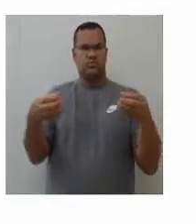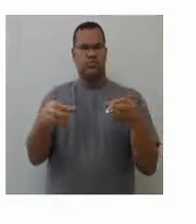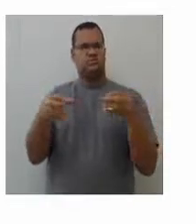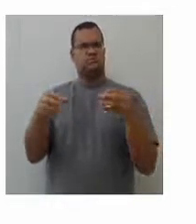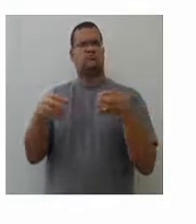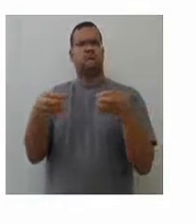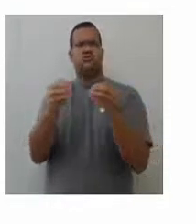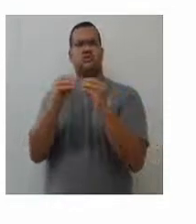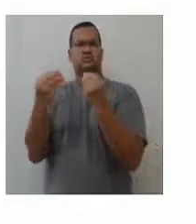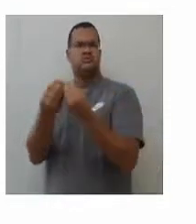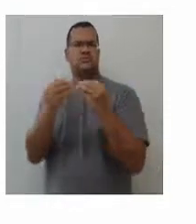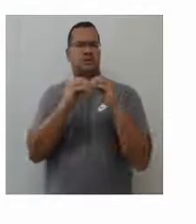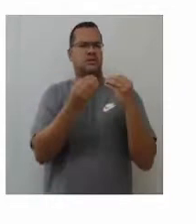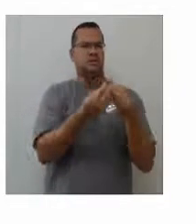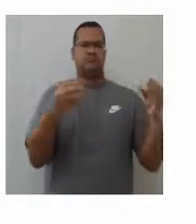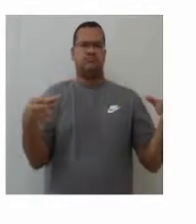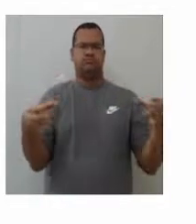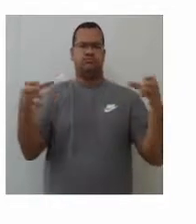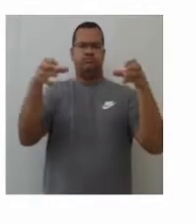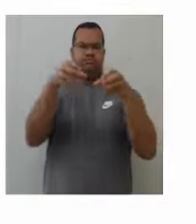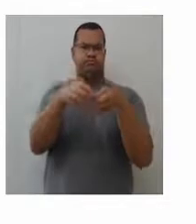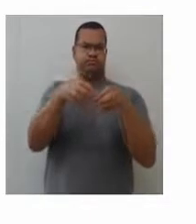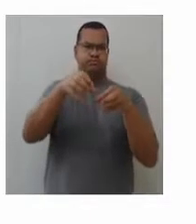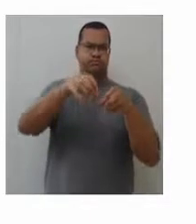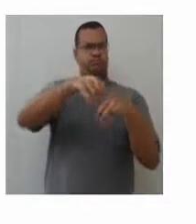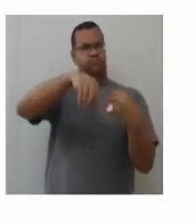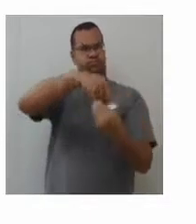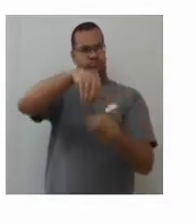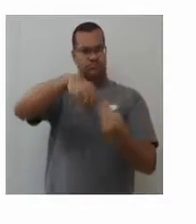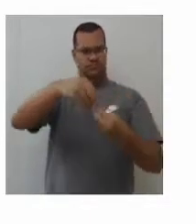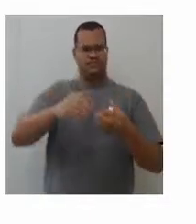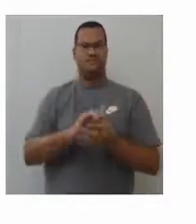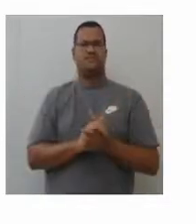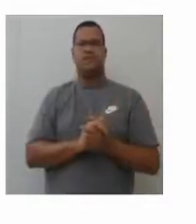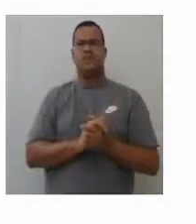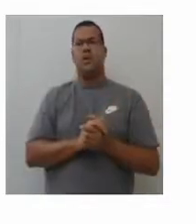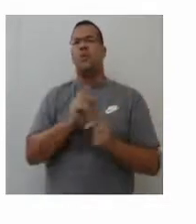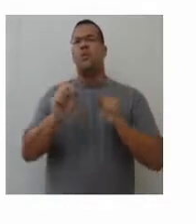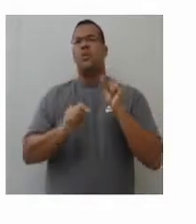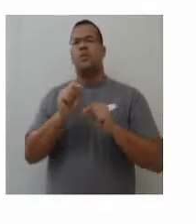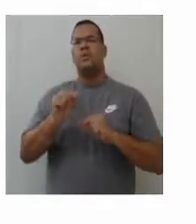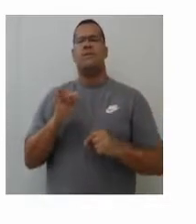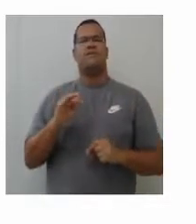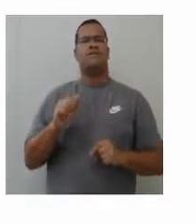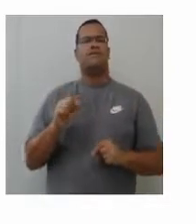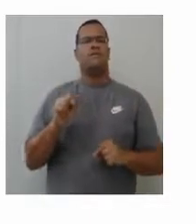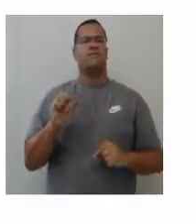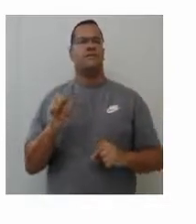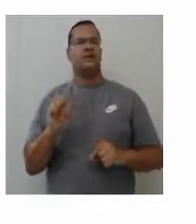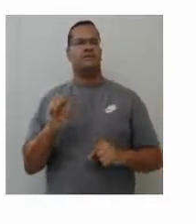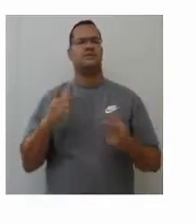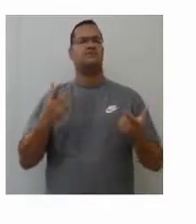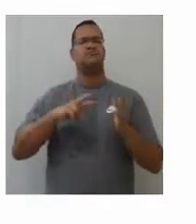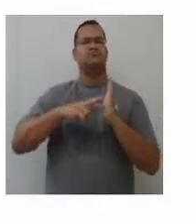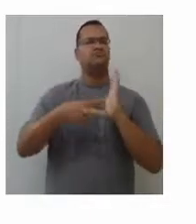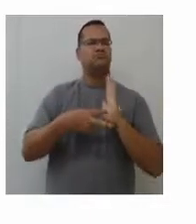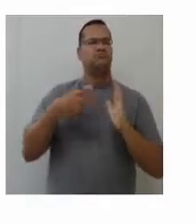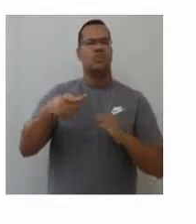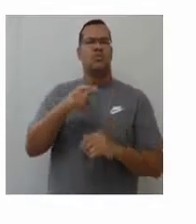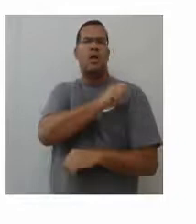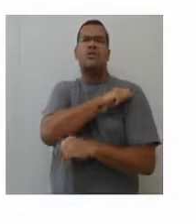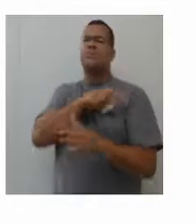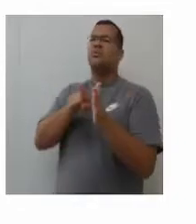em maior quantidade. Ok? Tudo tranquilo? O que é uma fase? Veja, pessoal, um estudante uma vez